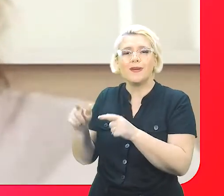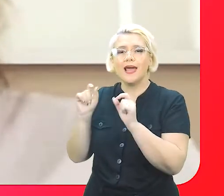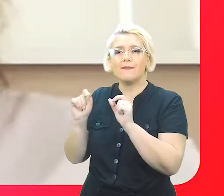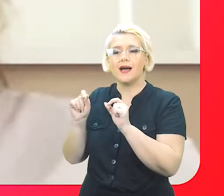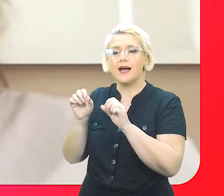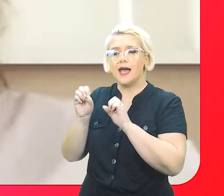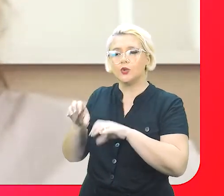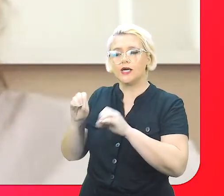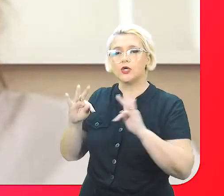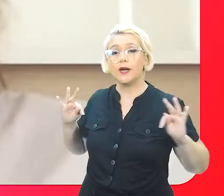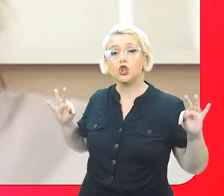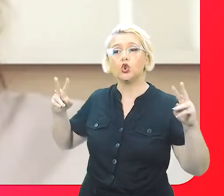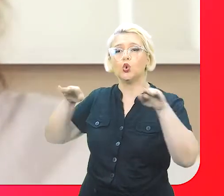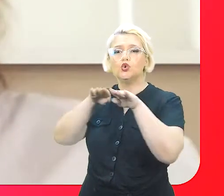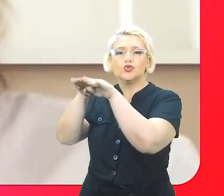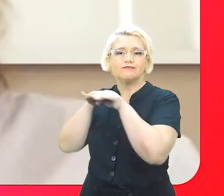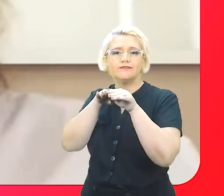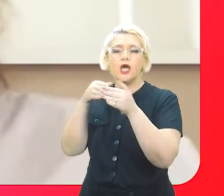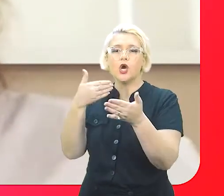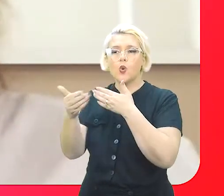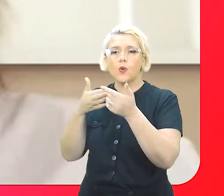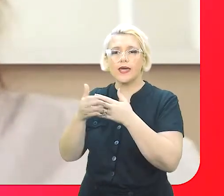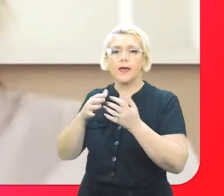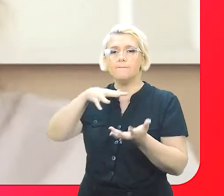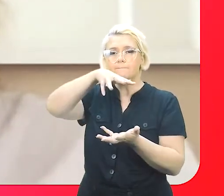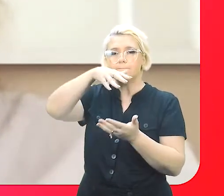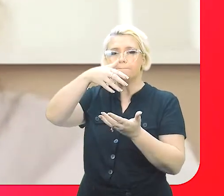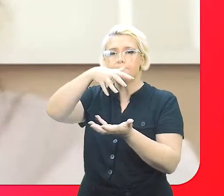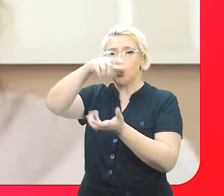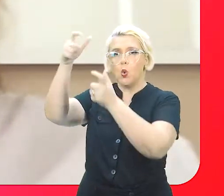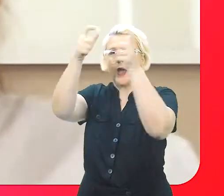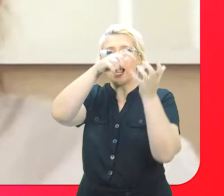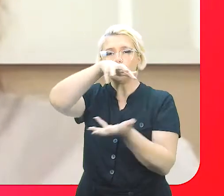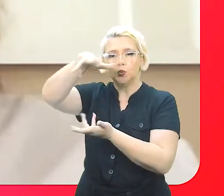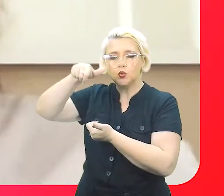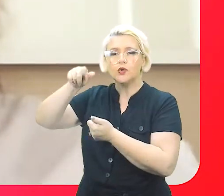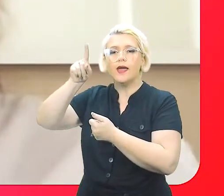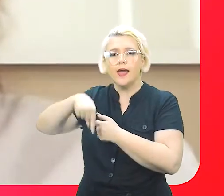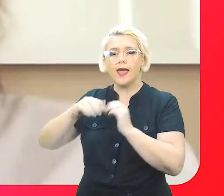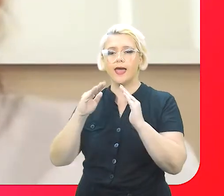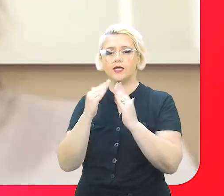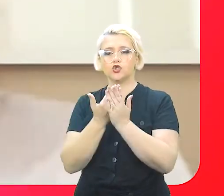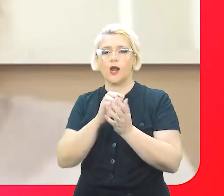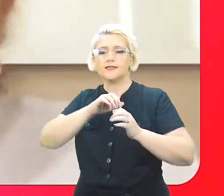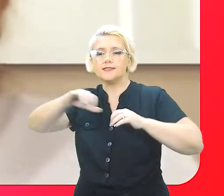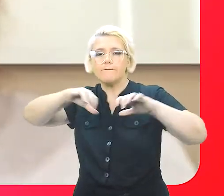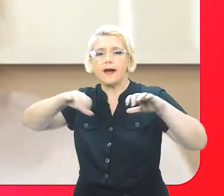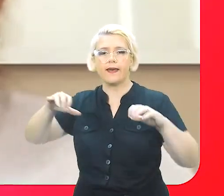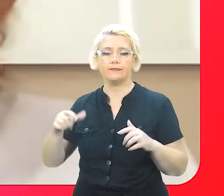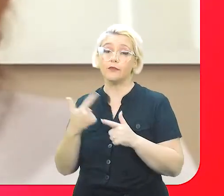da educação para todos, em qualquer parte do mundo, é a escola ser para alguns.